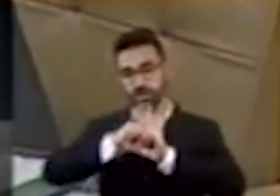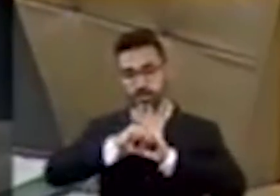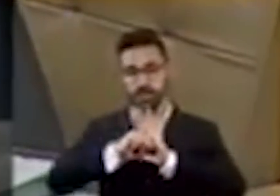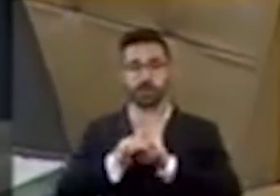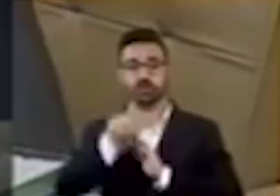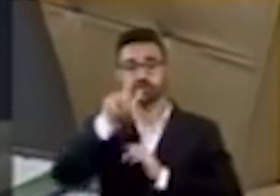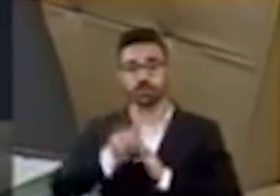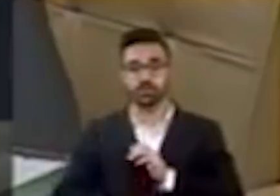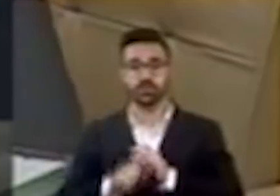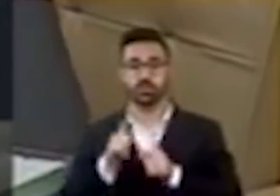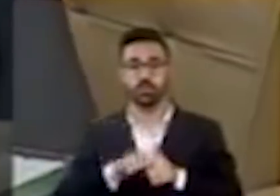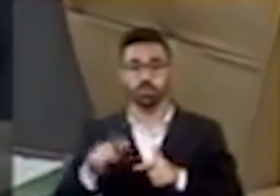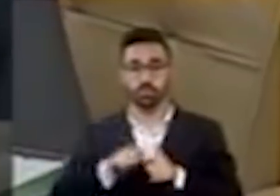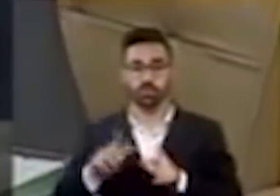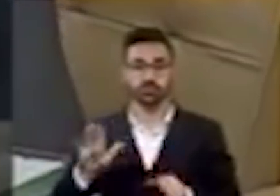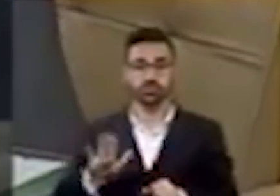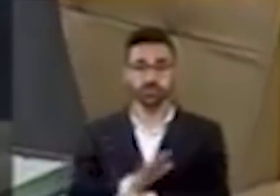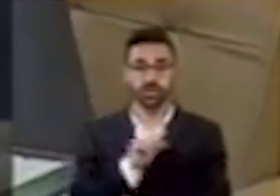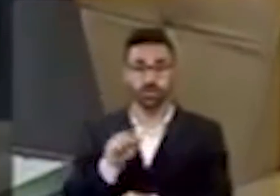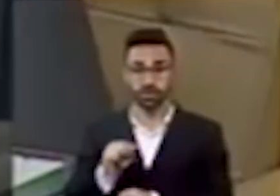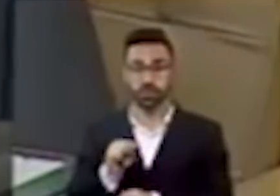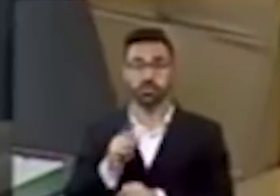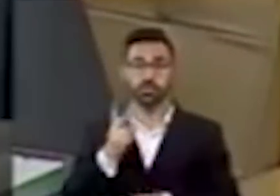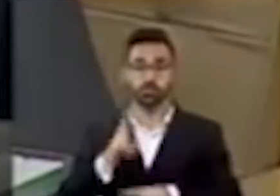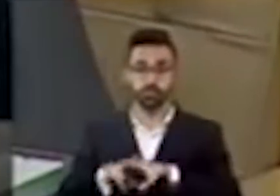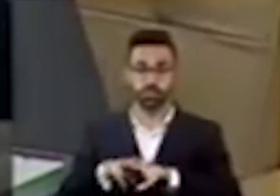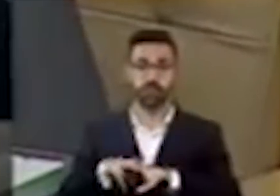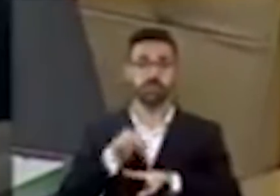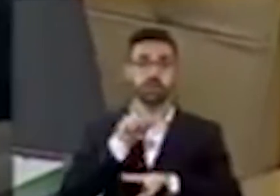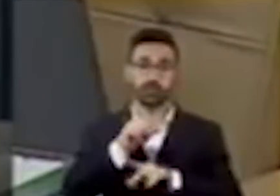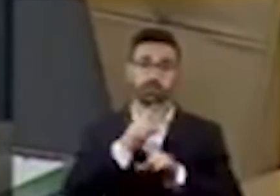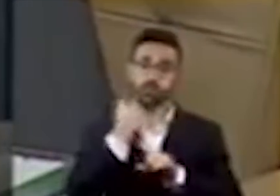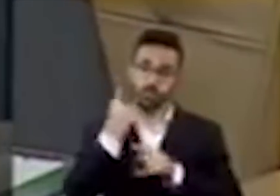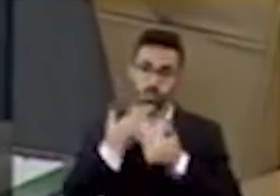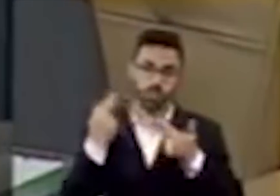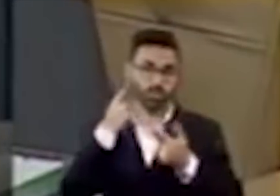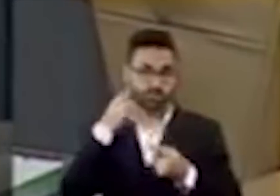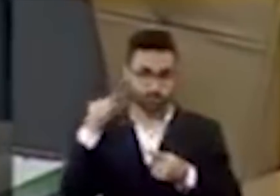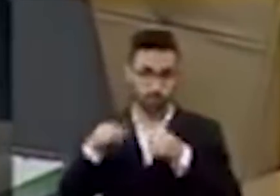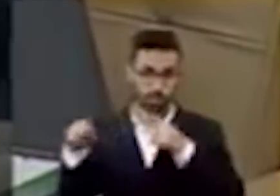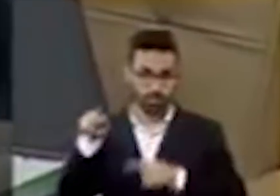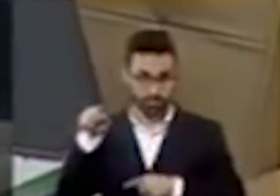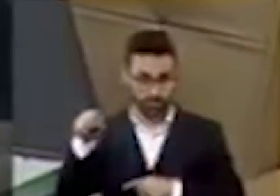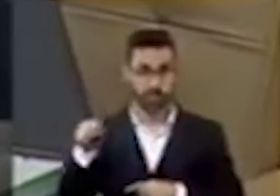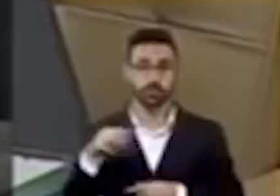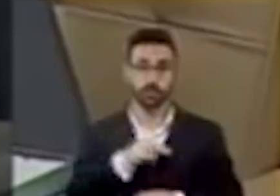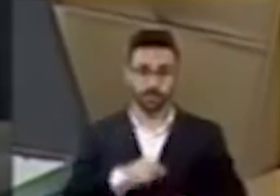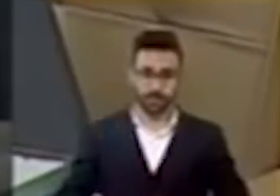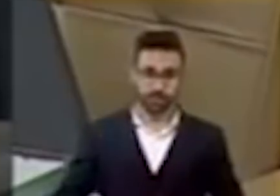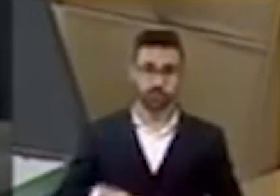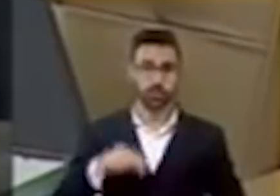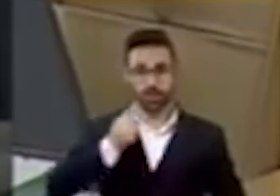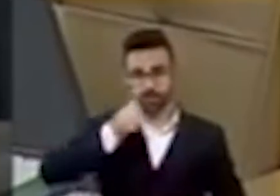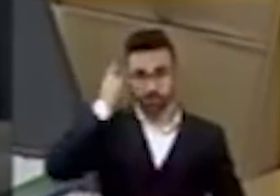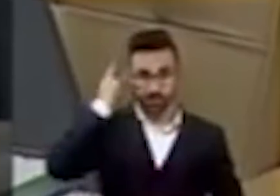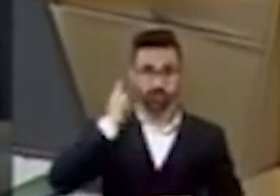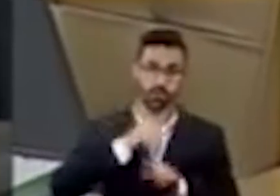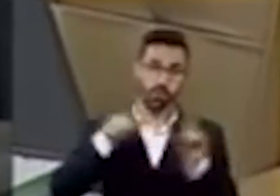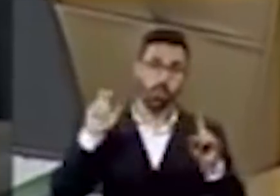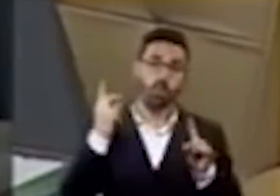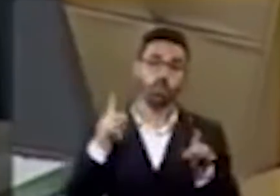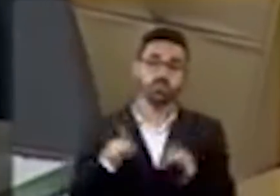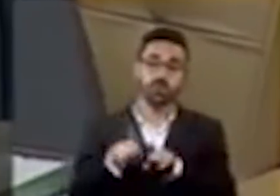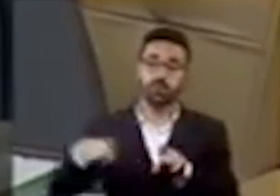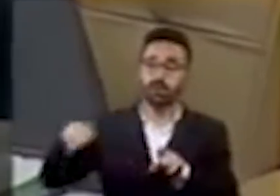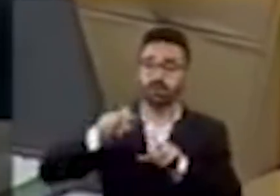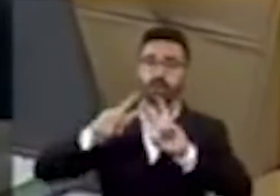problema carcerário, e no ponto eu divirjo do ministro Alexandre. Ora, como um ato de clemência por razões